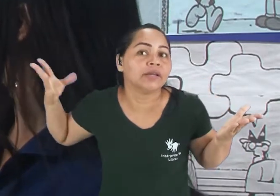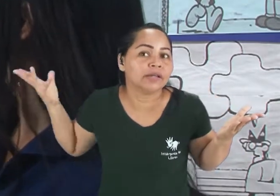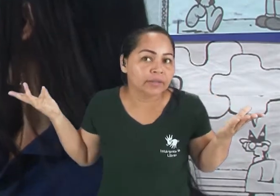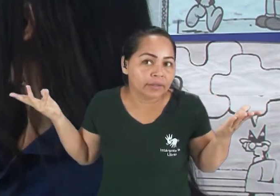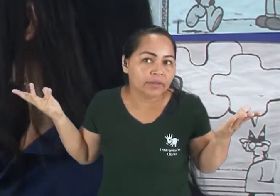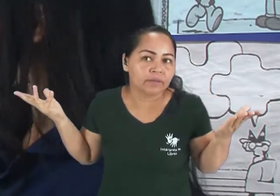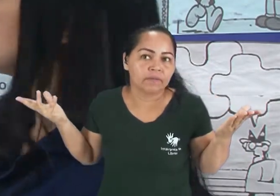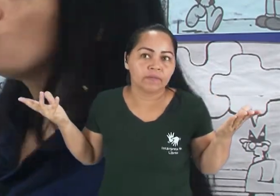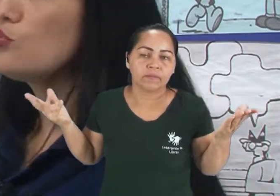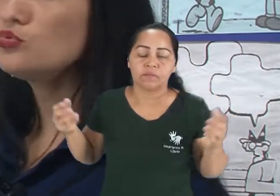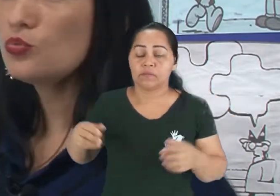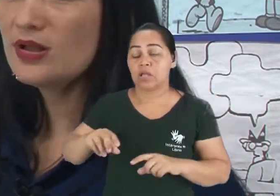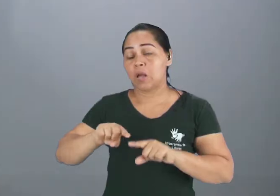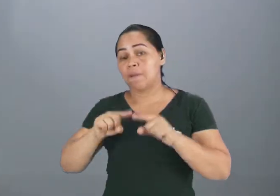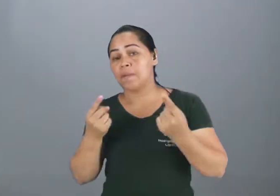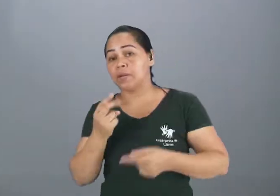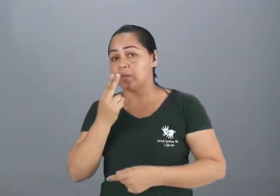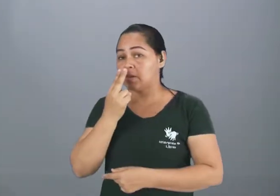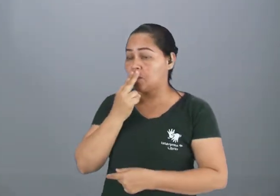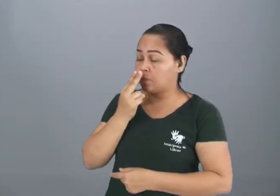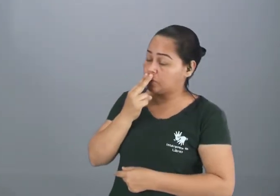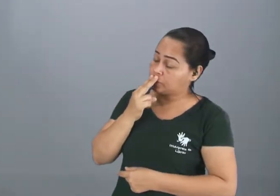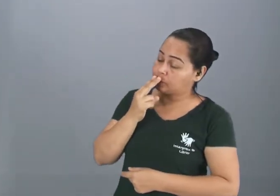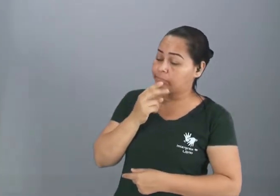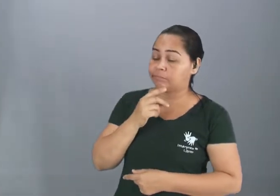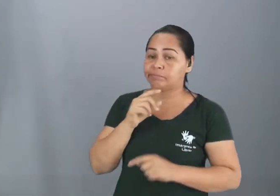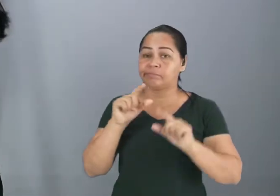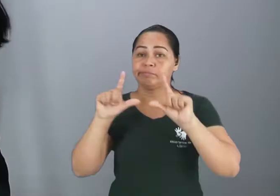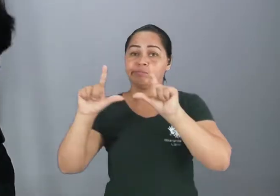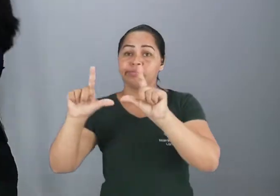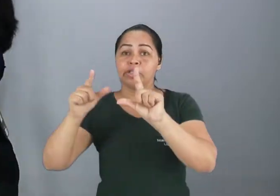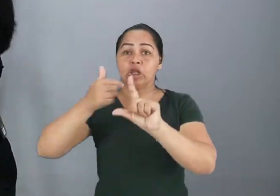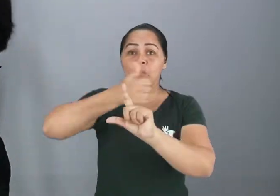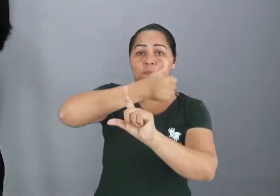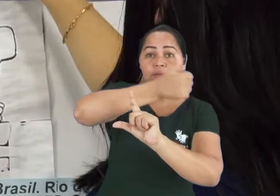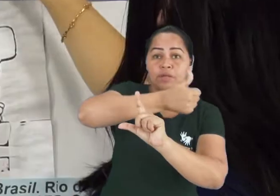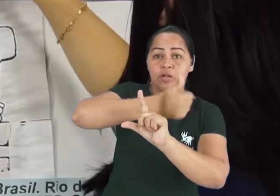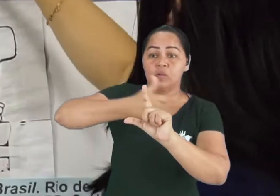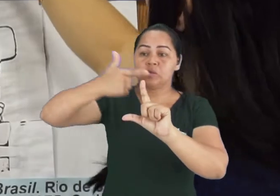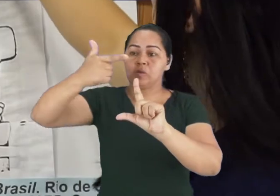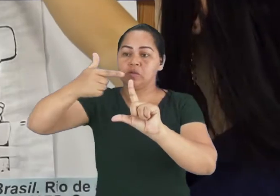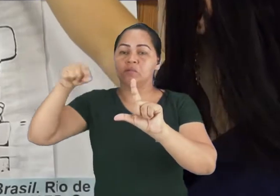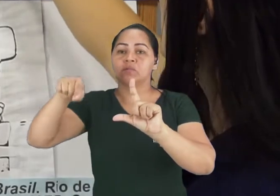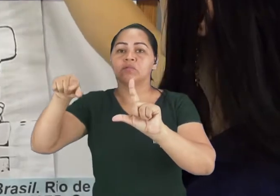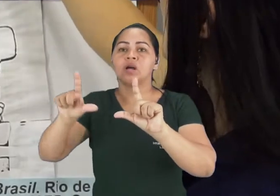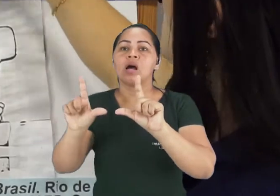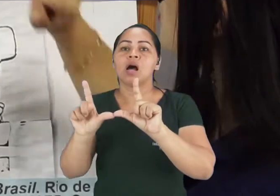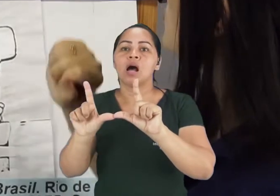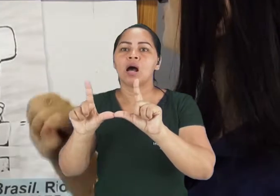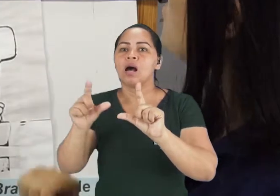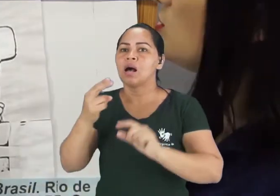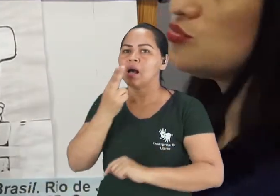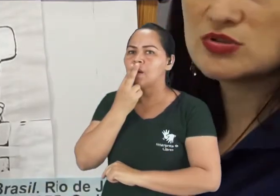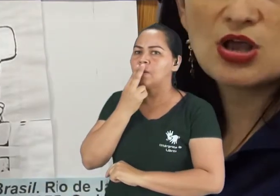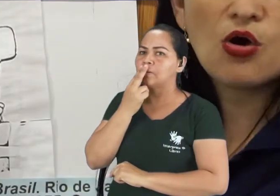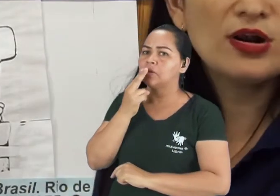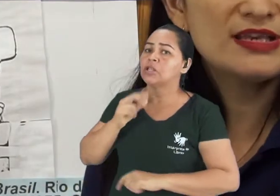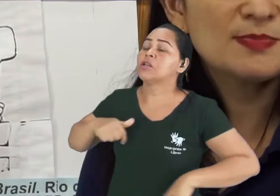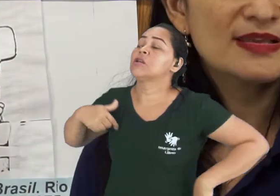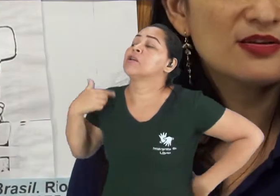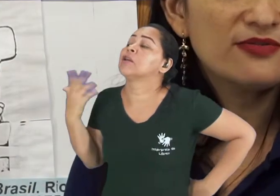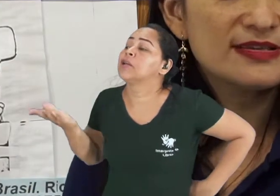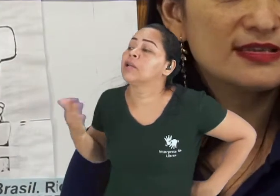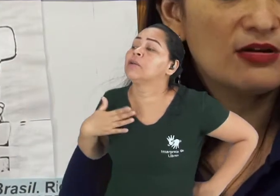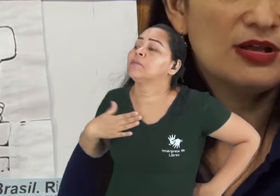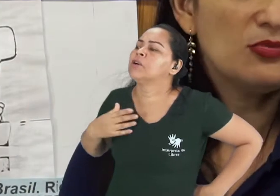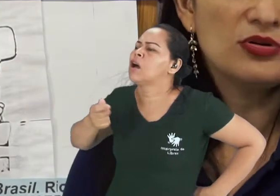ela reage a isso no segundo quadrinho? Se a gente for observar o segundo quadrinho, voltando aqui, ó. Muito bem, quem me chamou de dentuça? Olha